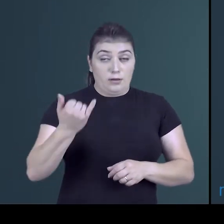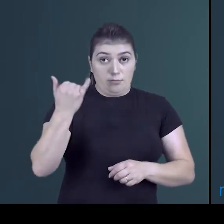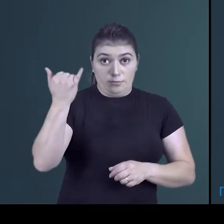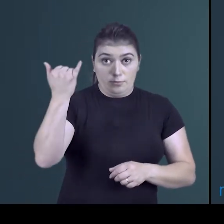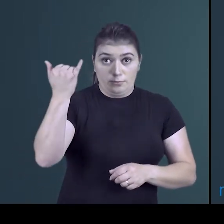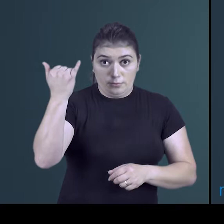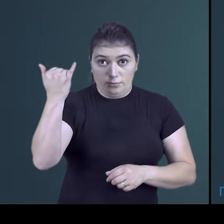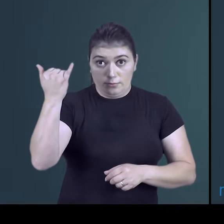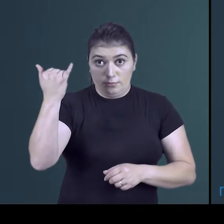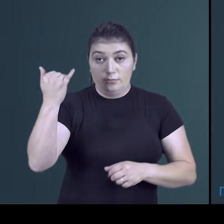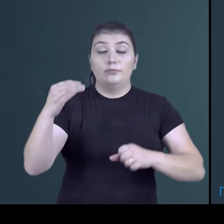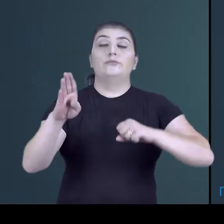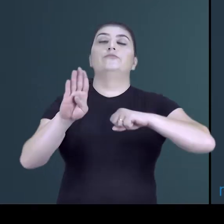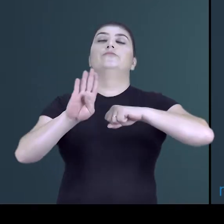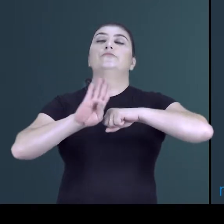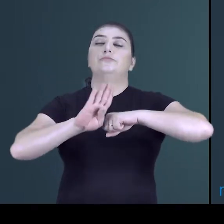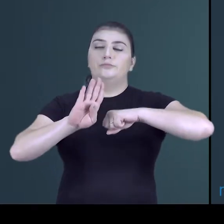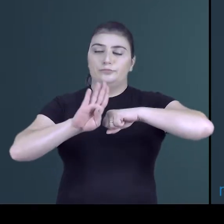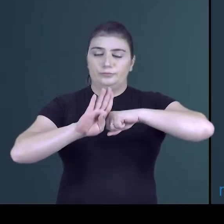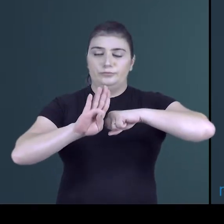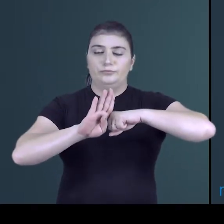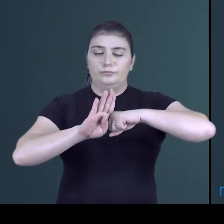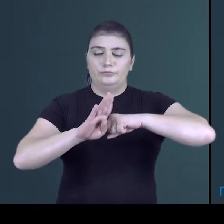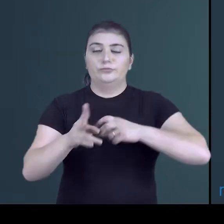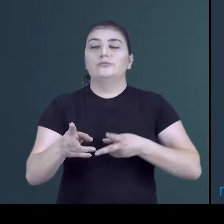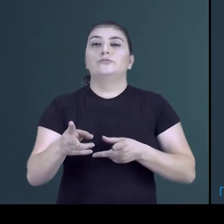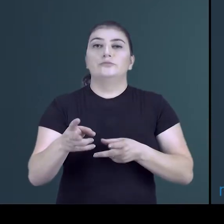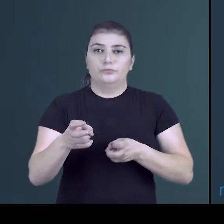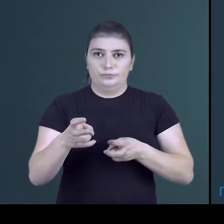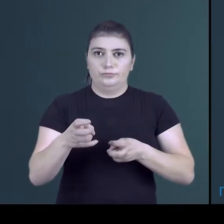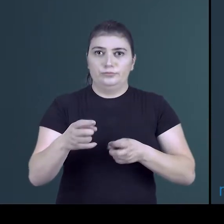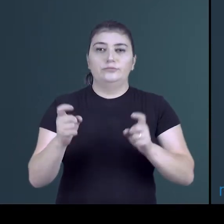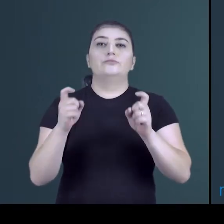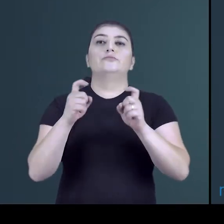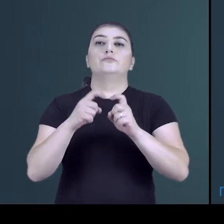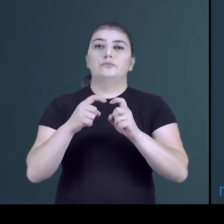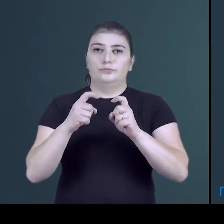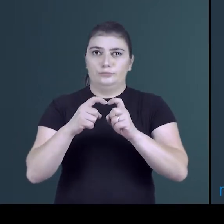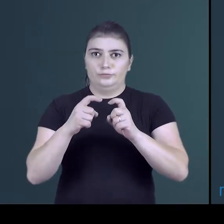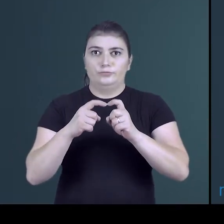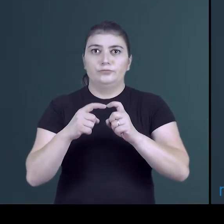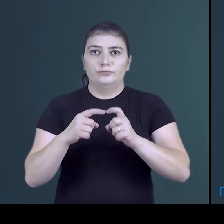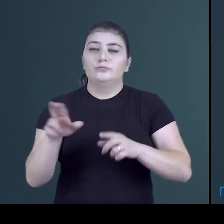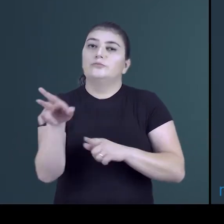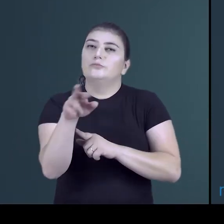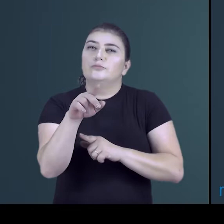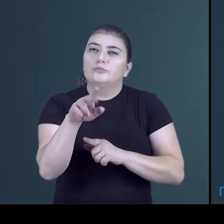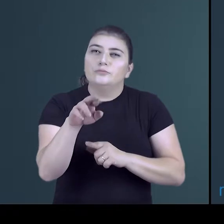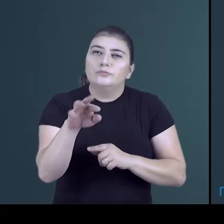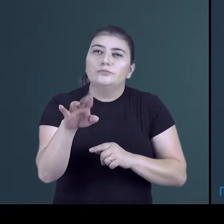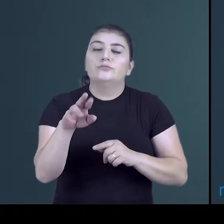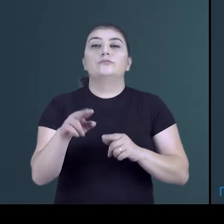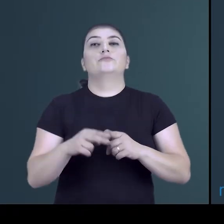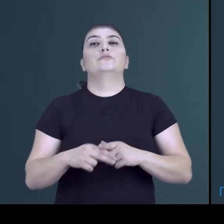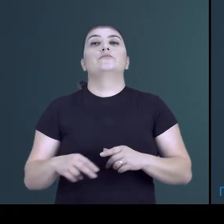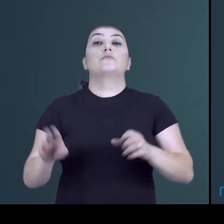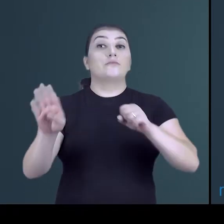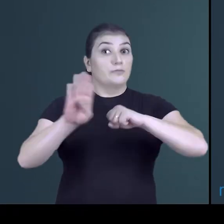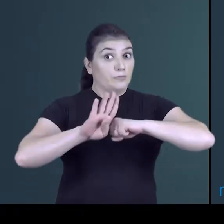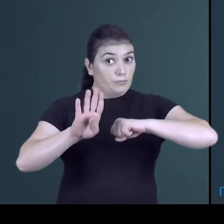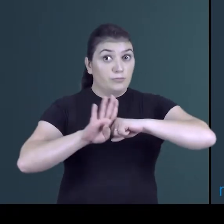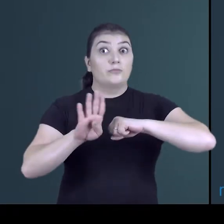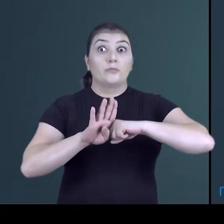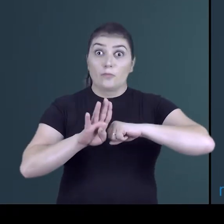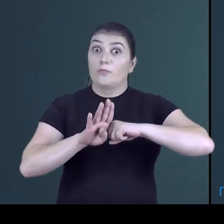importante é o substantivo. Quando se observa a concordância, é a relação de igualdade dos termos